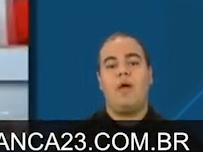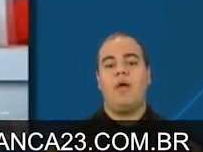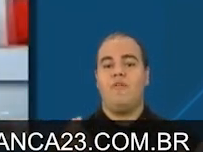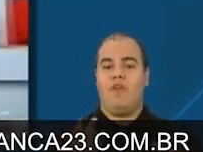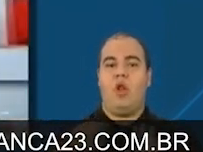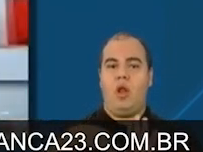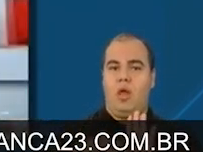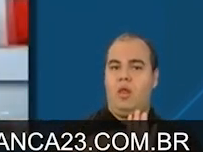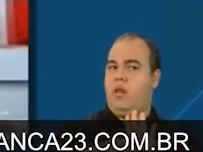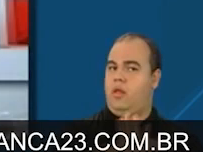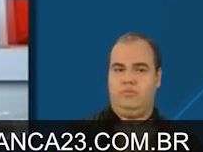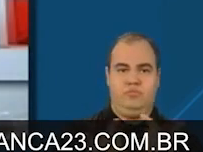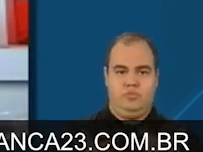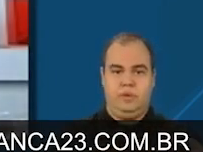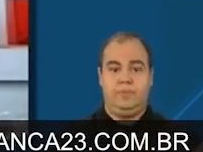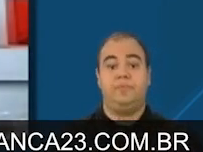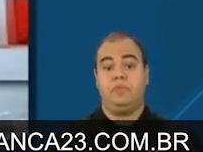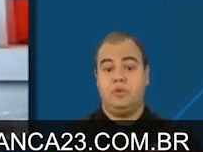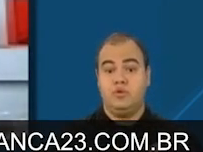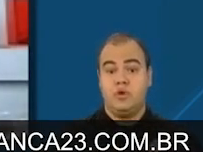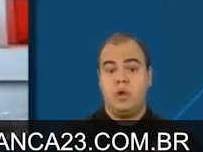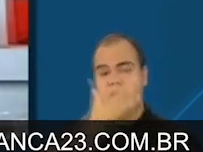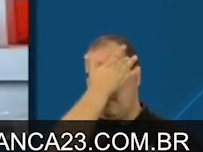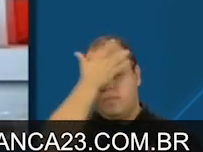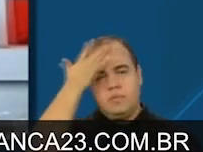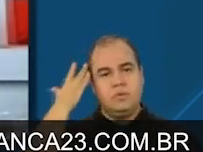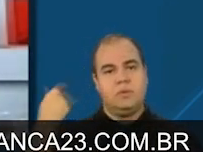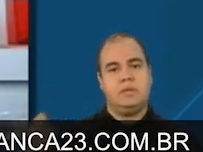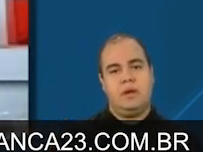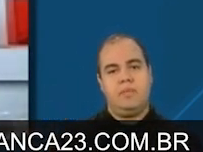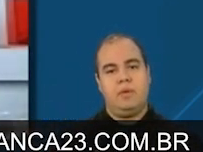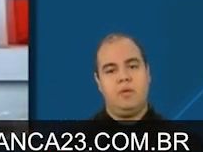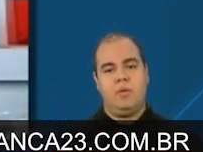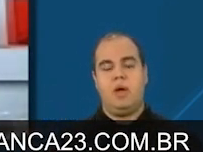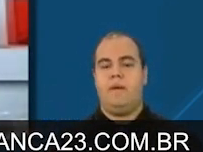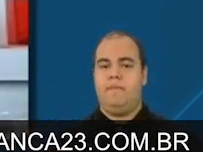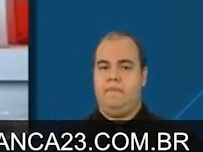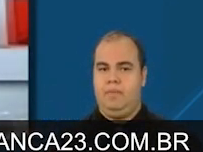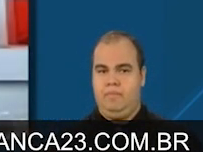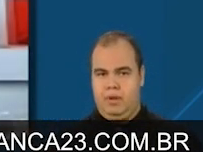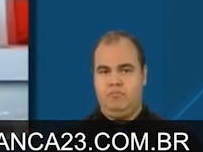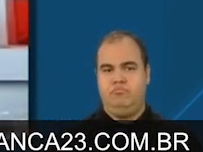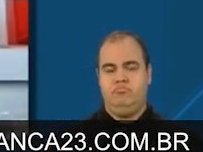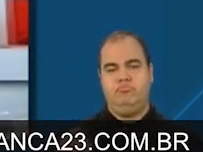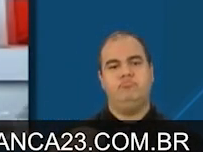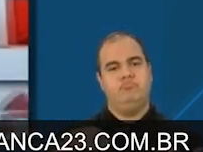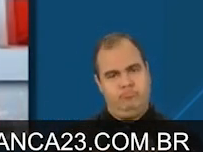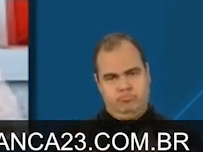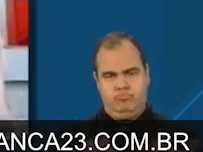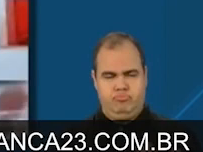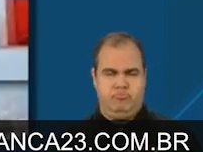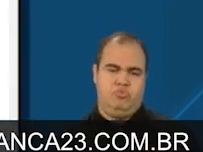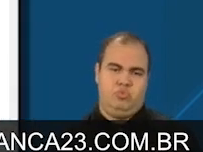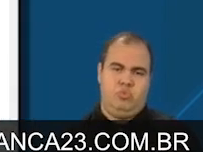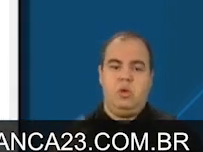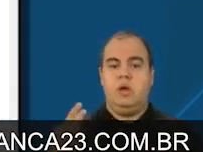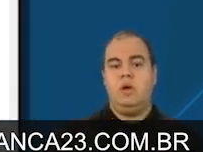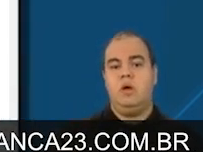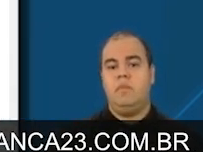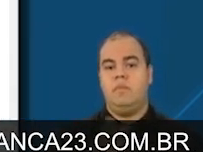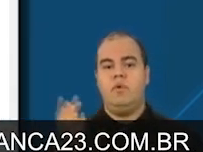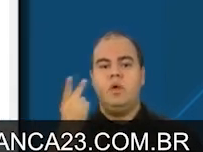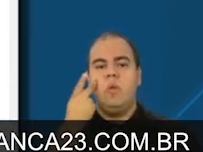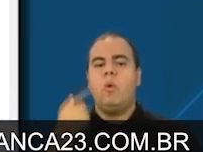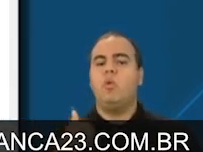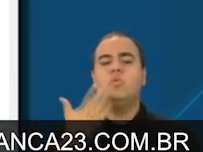Mas para o Sindicato dos Trabalhadores com Aplicativos de Transportes Terrestres do Estado de São Paulo, não está